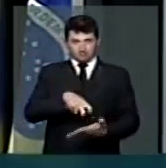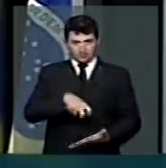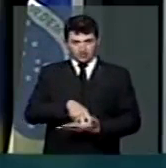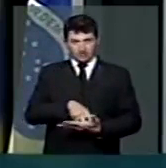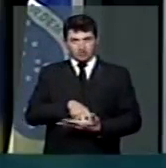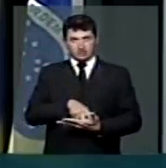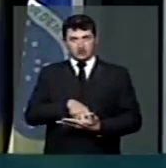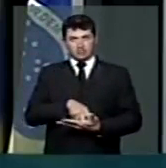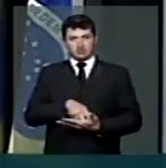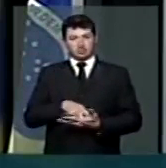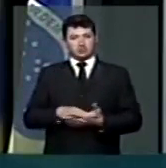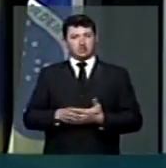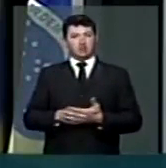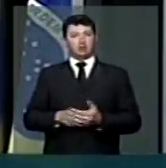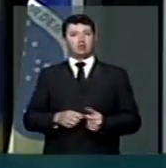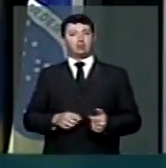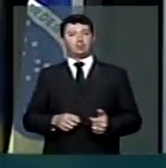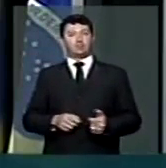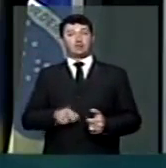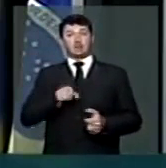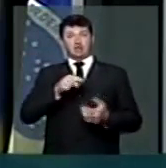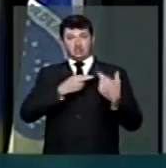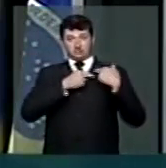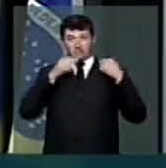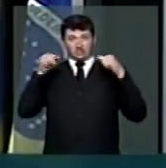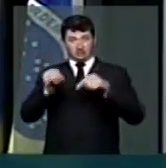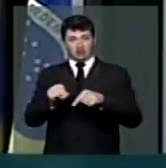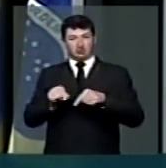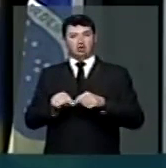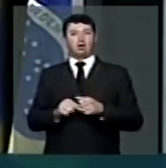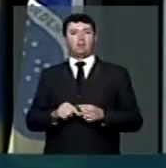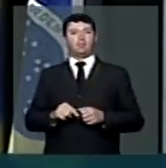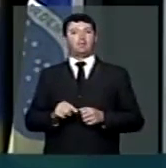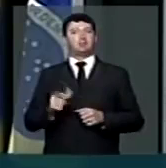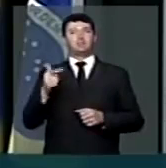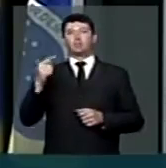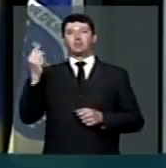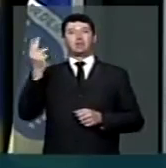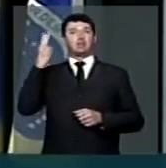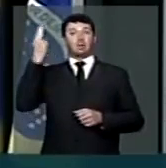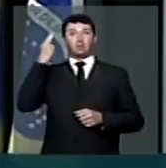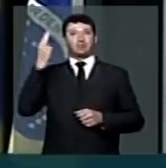penalidades aos quais lhes são atribuídos, não